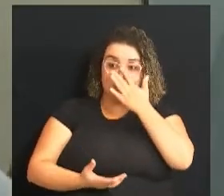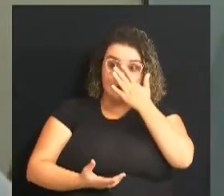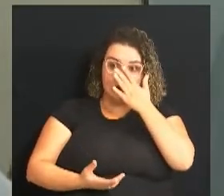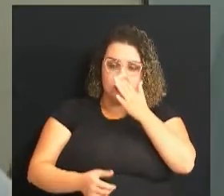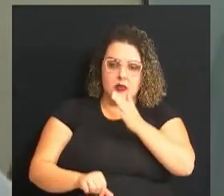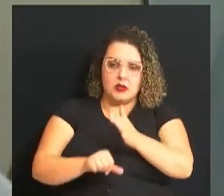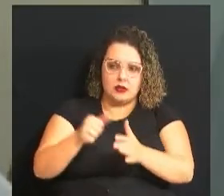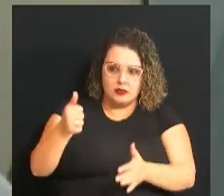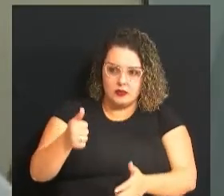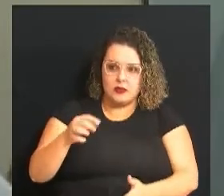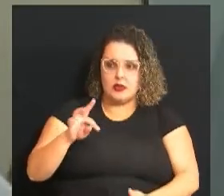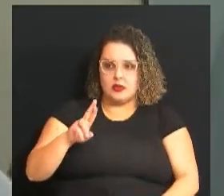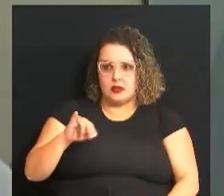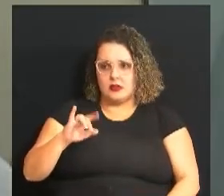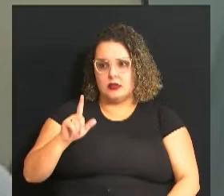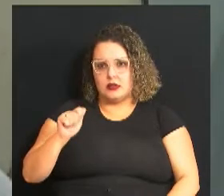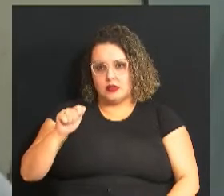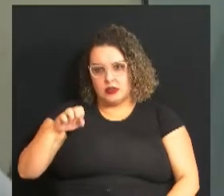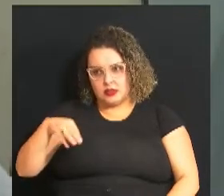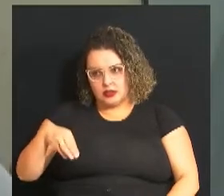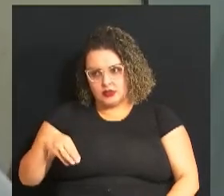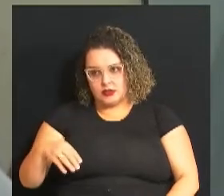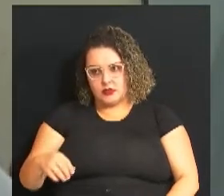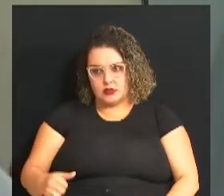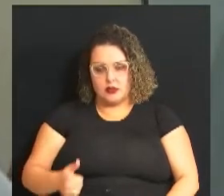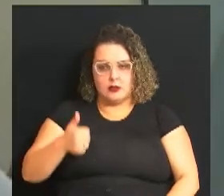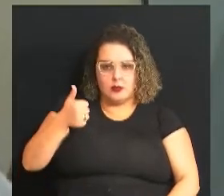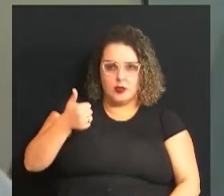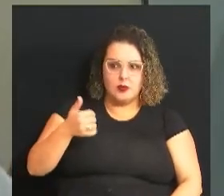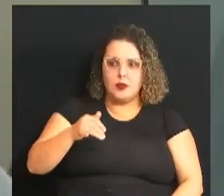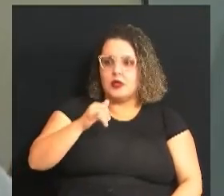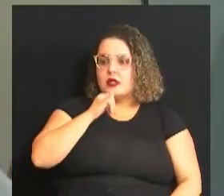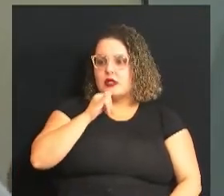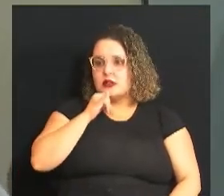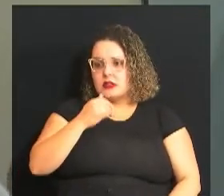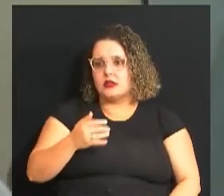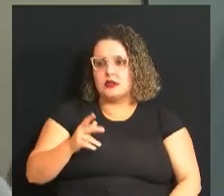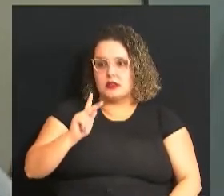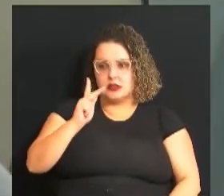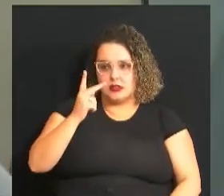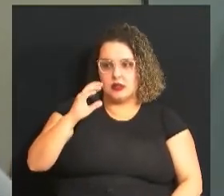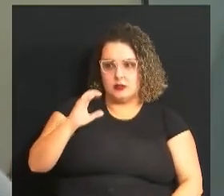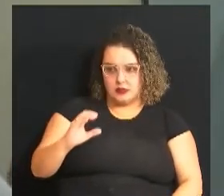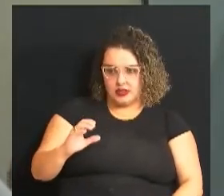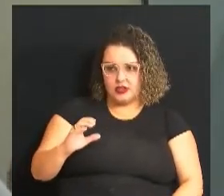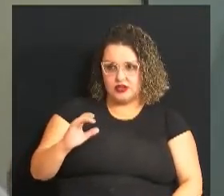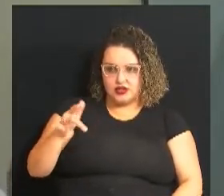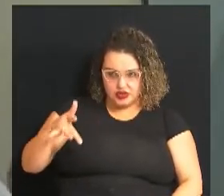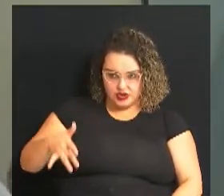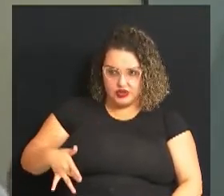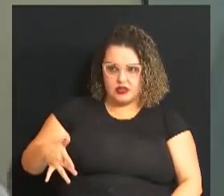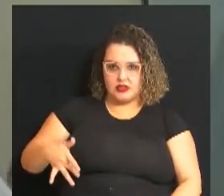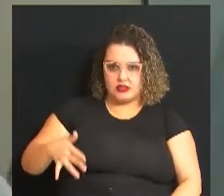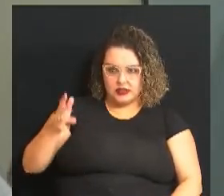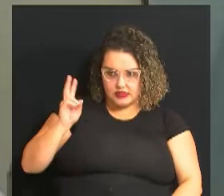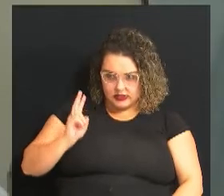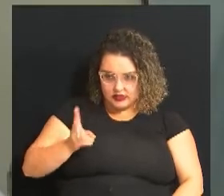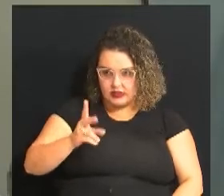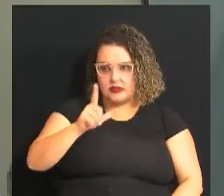de triagem deu positivo. Porque quem, por exemplo, quem teve hepatite C vai sempre ter